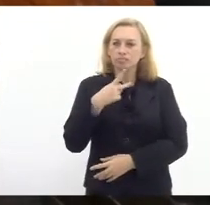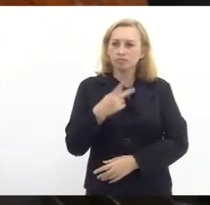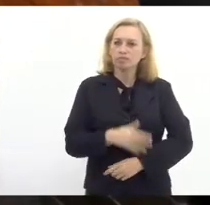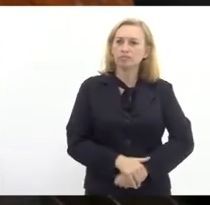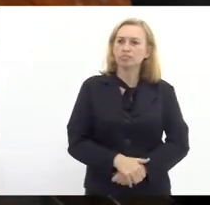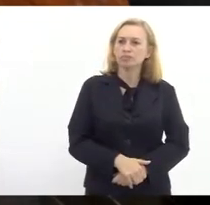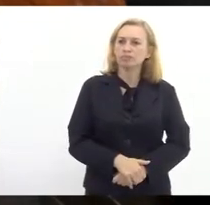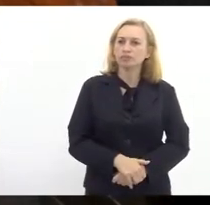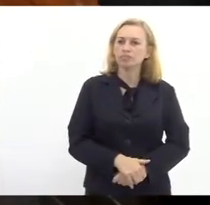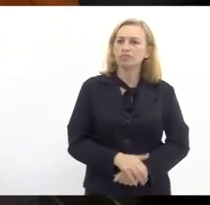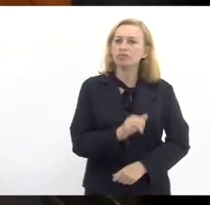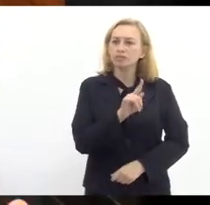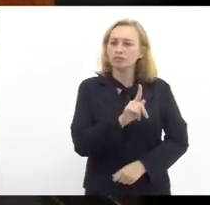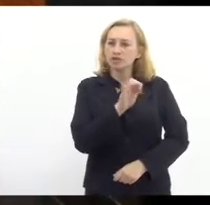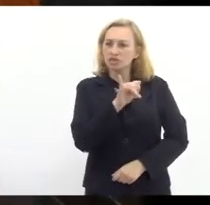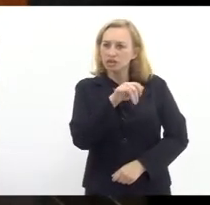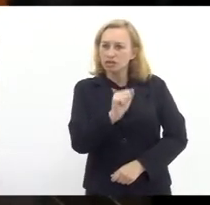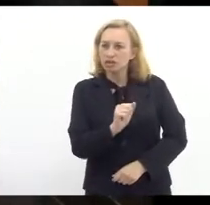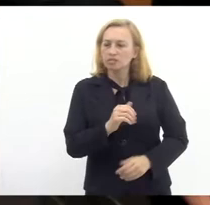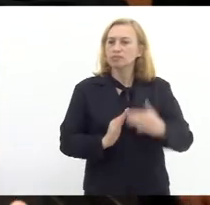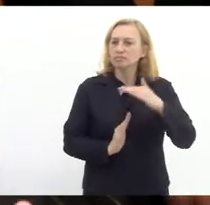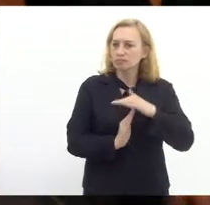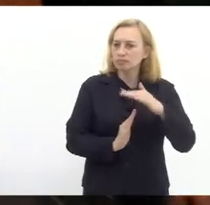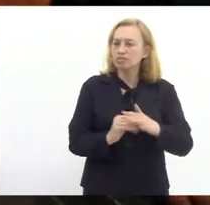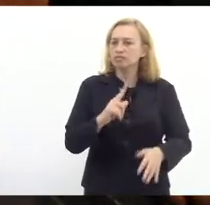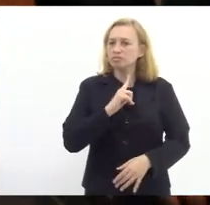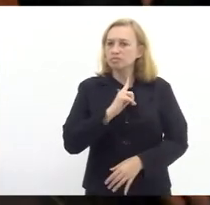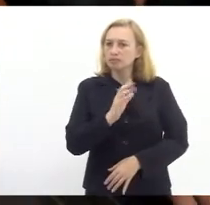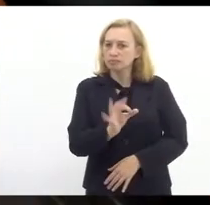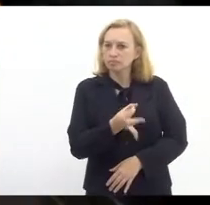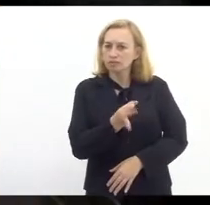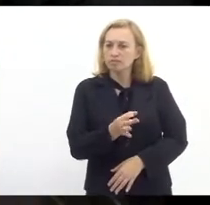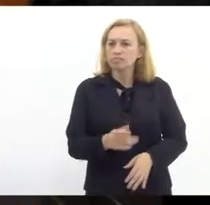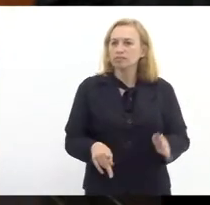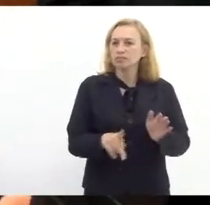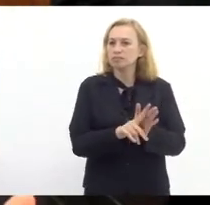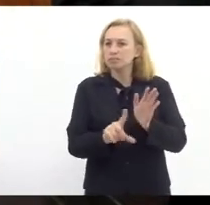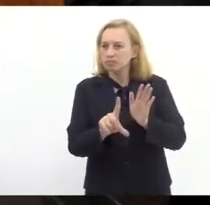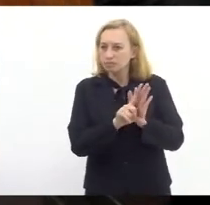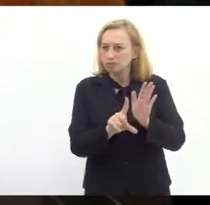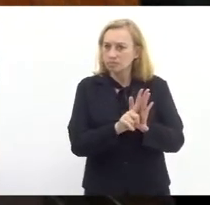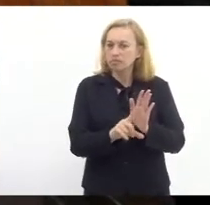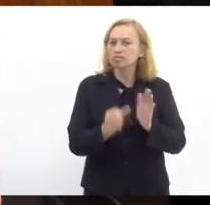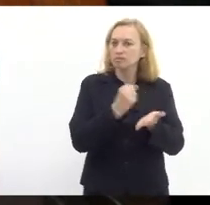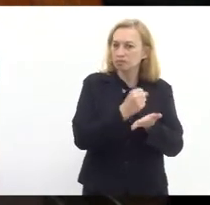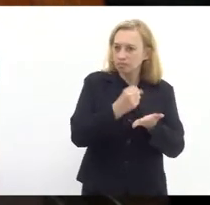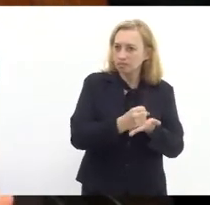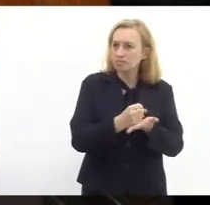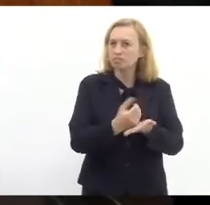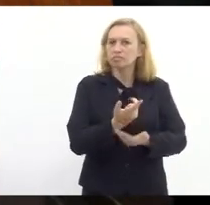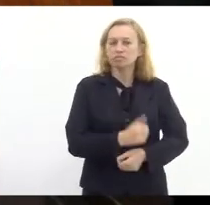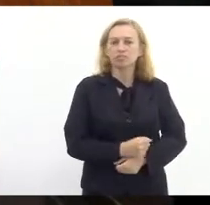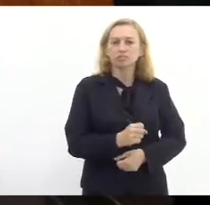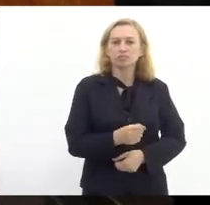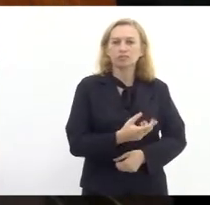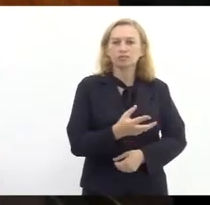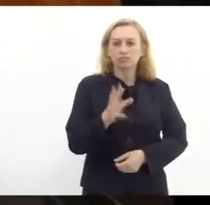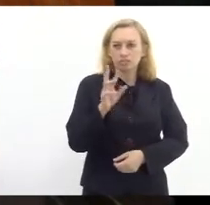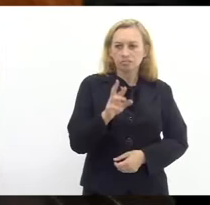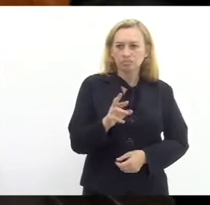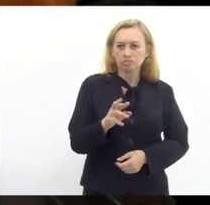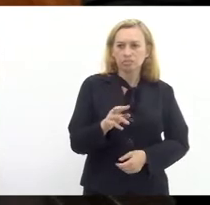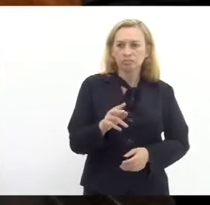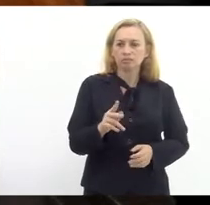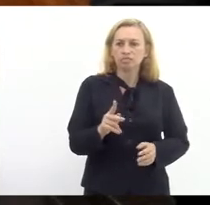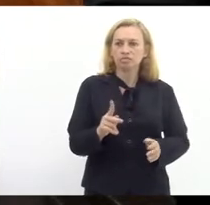a agência tem limitações legais, regimentais e contratuais para que essas soluções sejam a